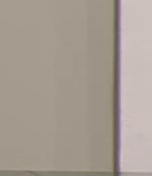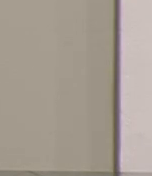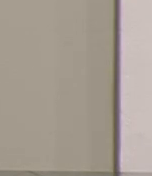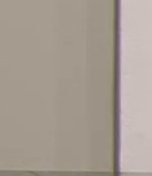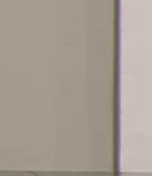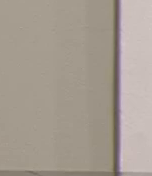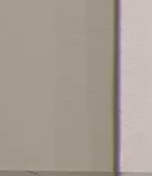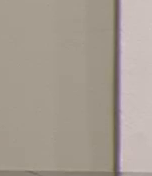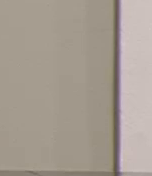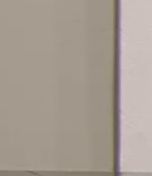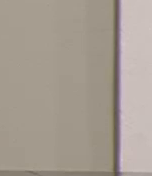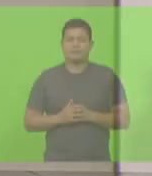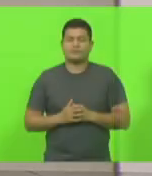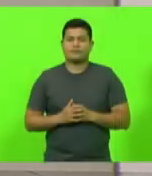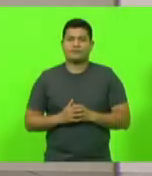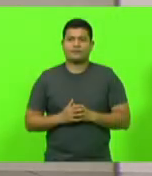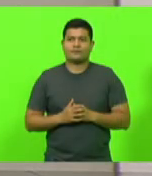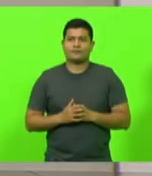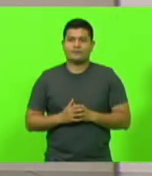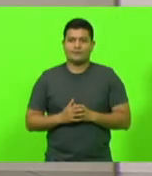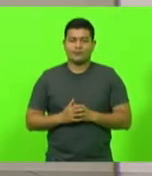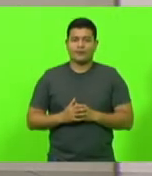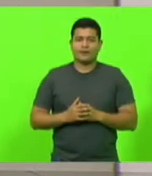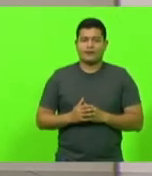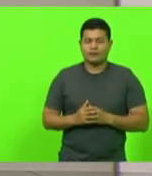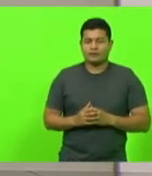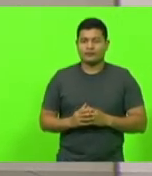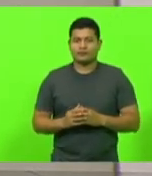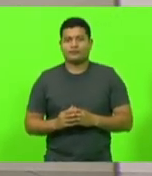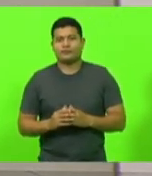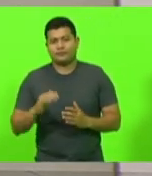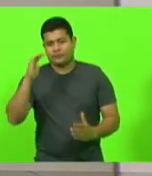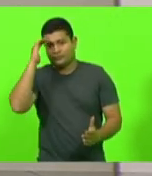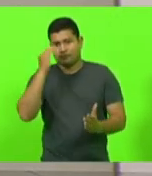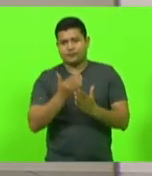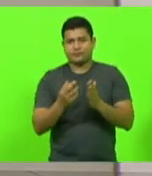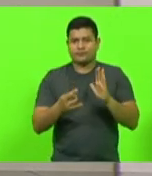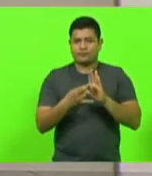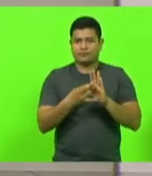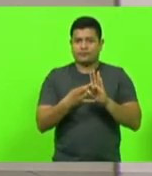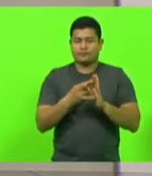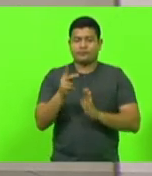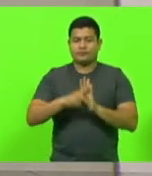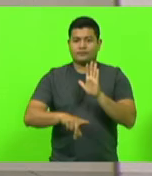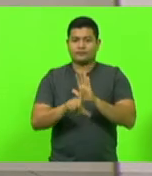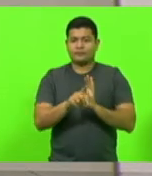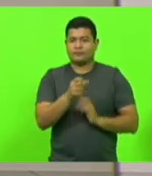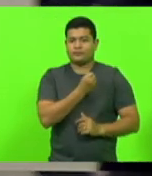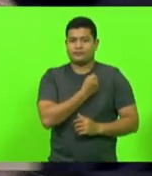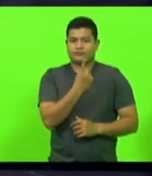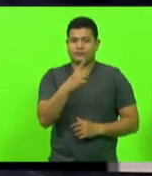seguinte matéria e que a mesma terá seu encaminhamento conforme o regimento interno. Projeto de Lei